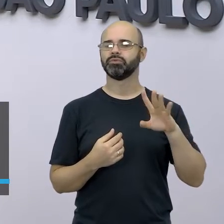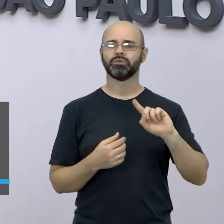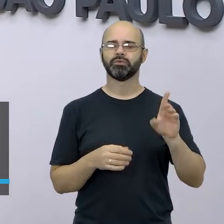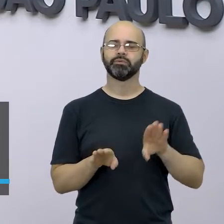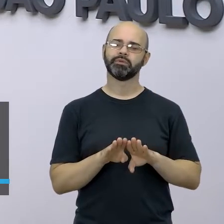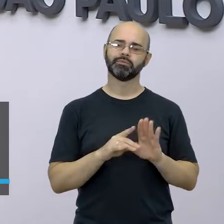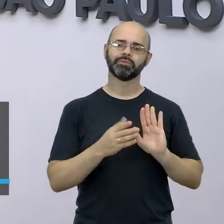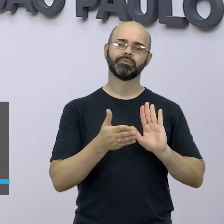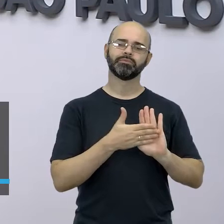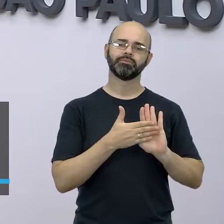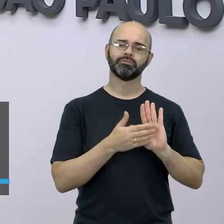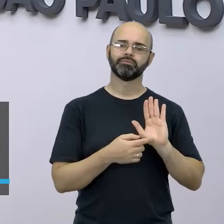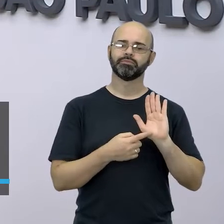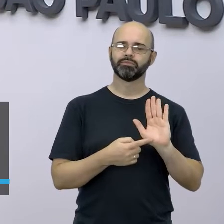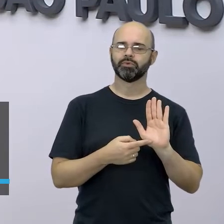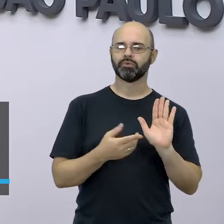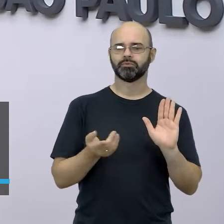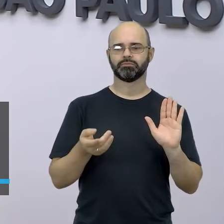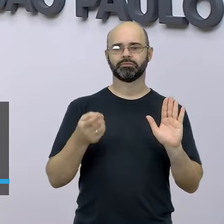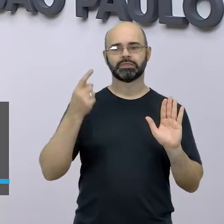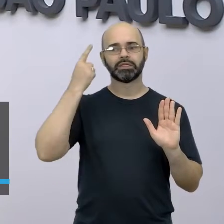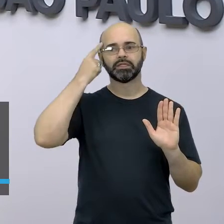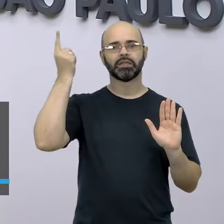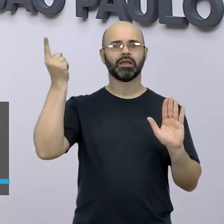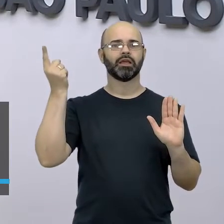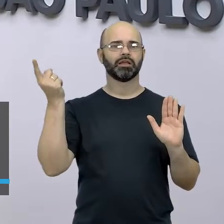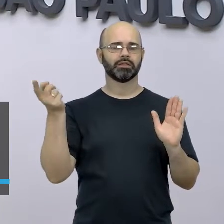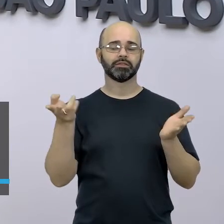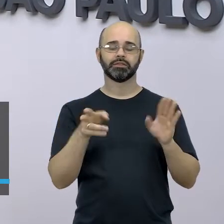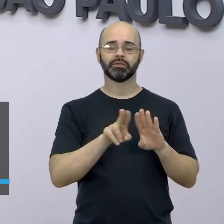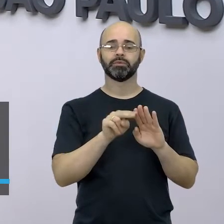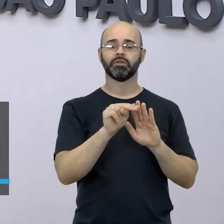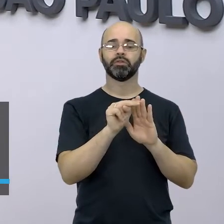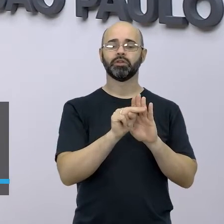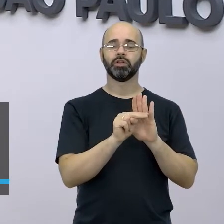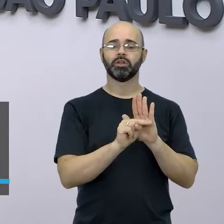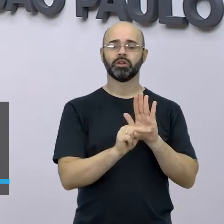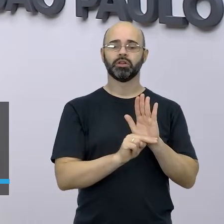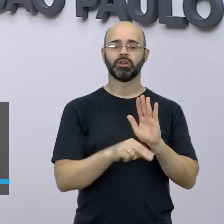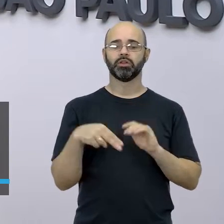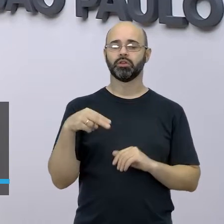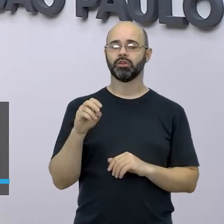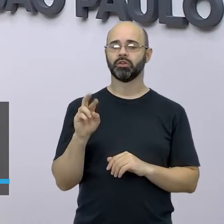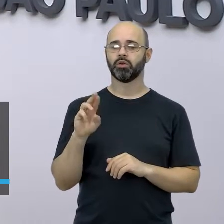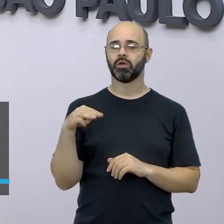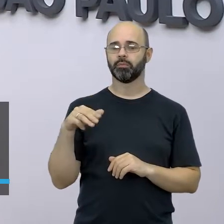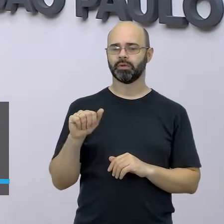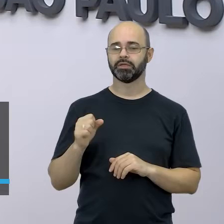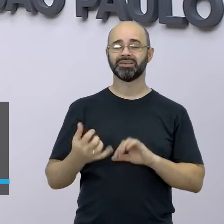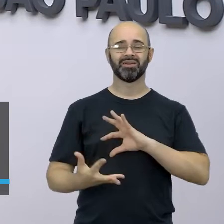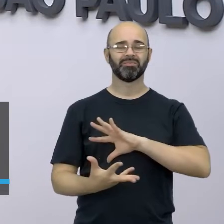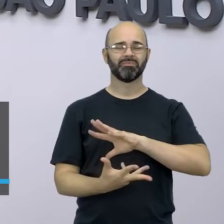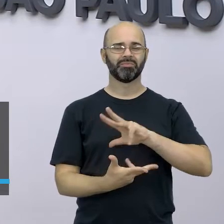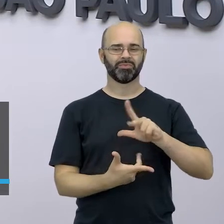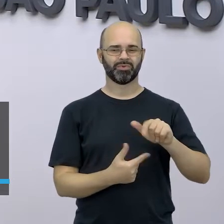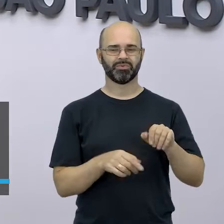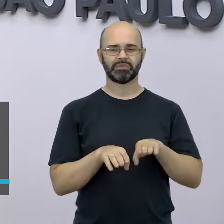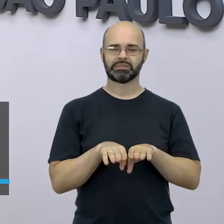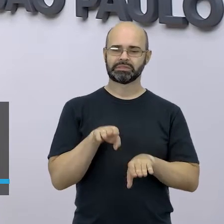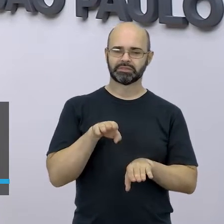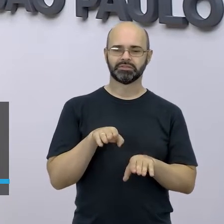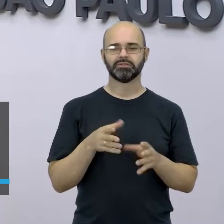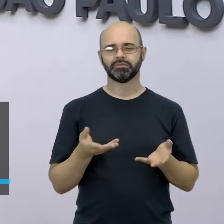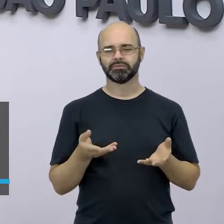propor ideias, normas para desigualdade no mundo, no globo. Então,